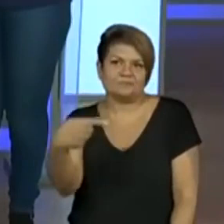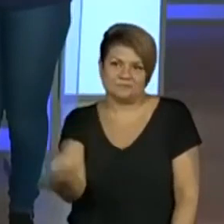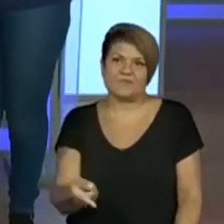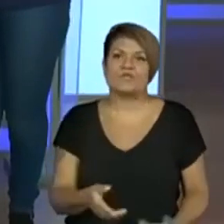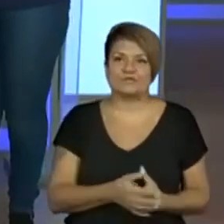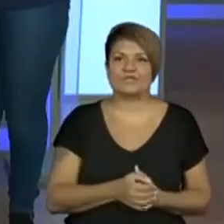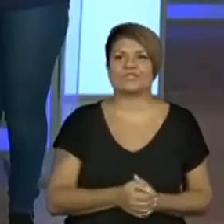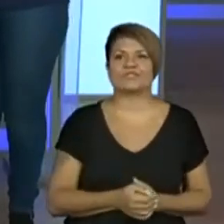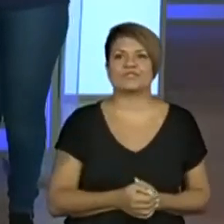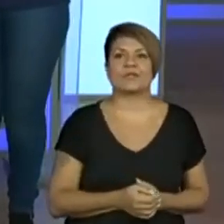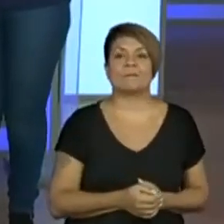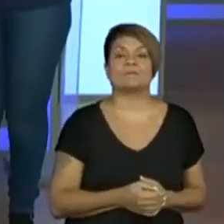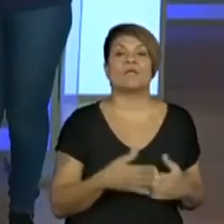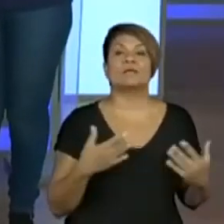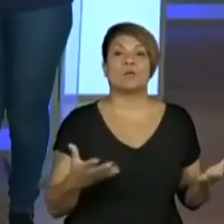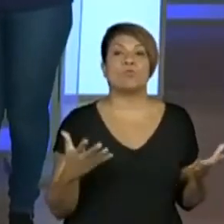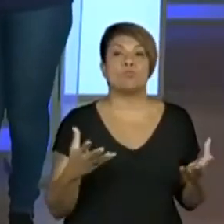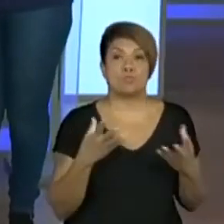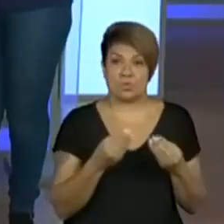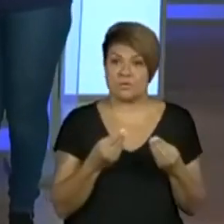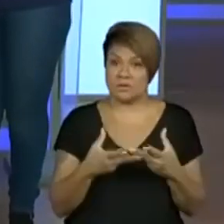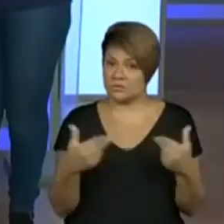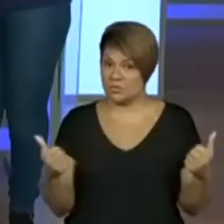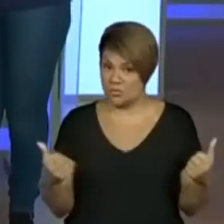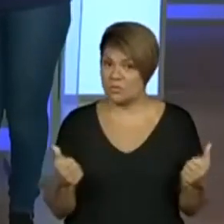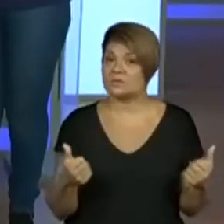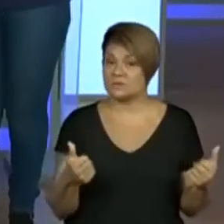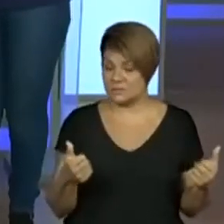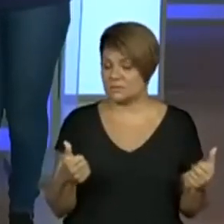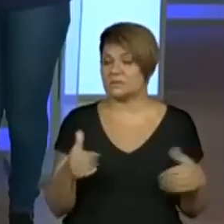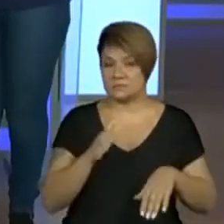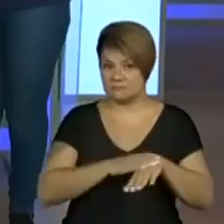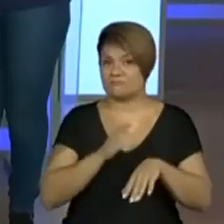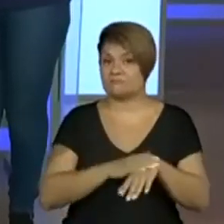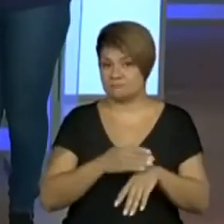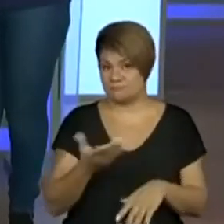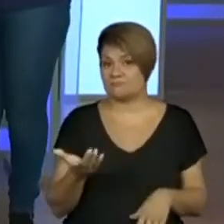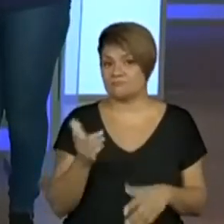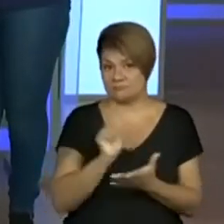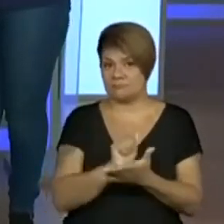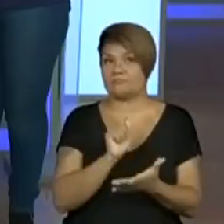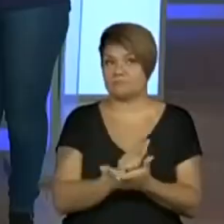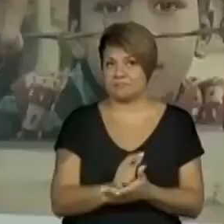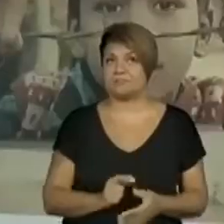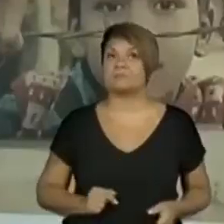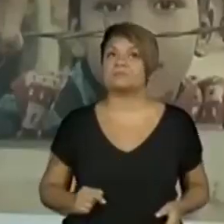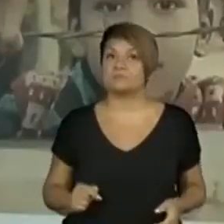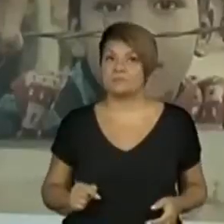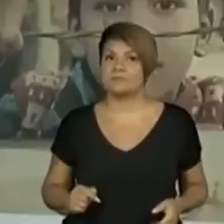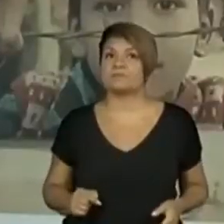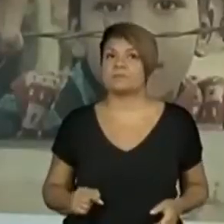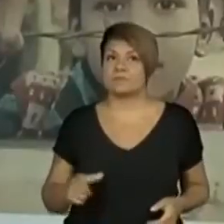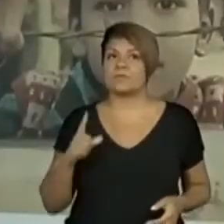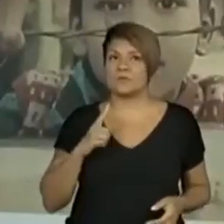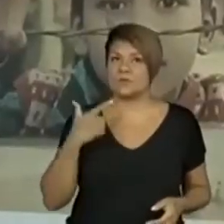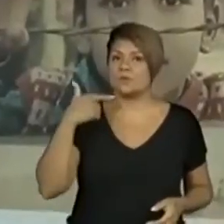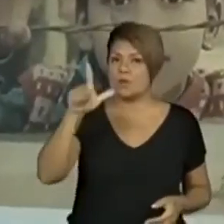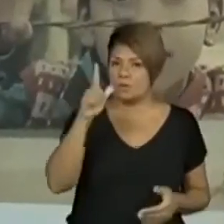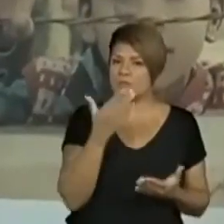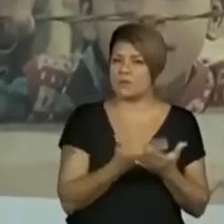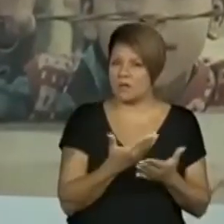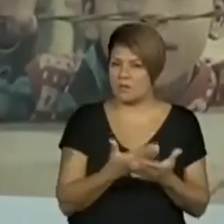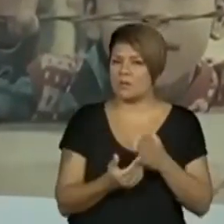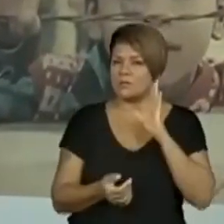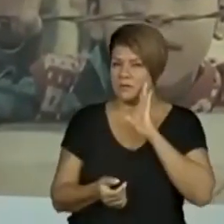muitas coisas são feitas de papel não é bem e a gente às vezes nem conhece uma outra aula